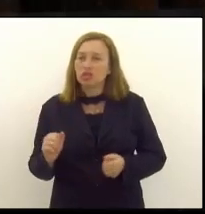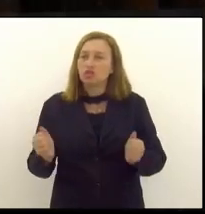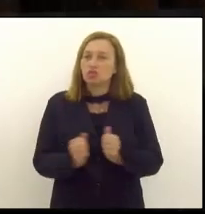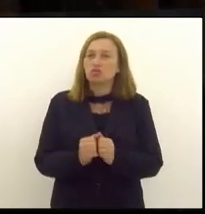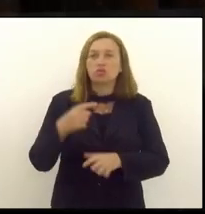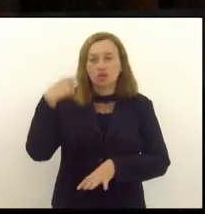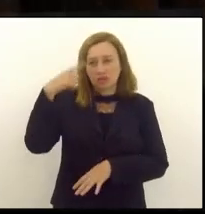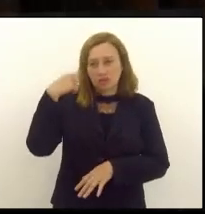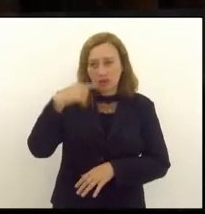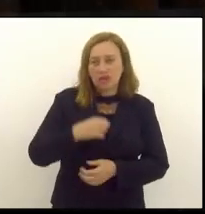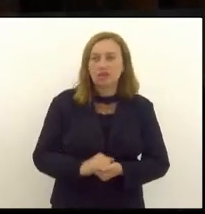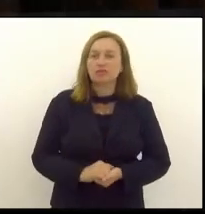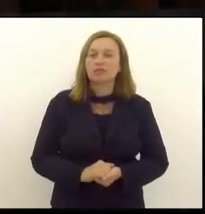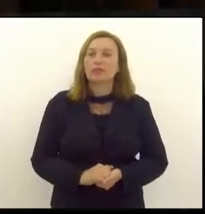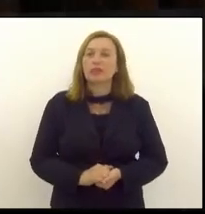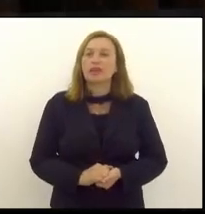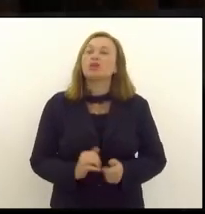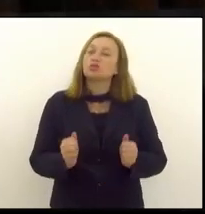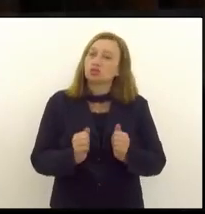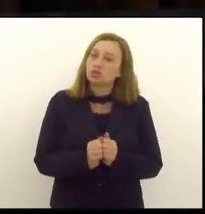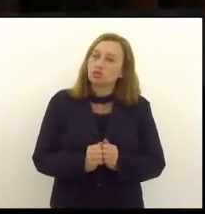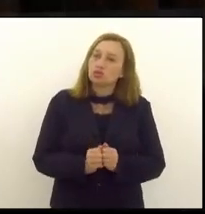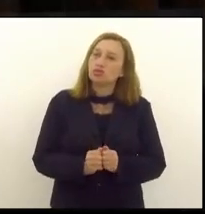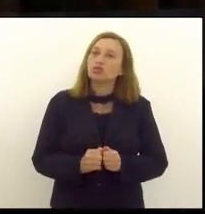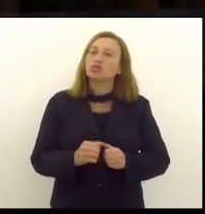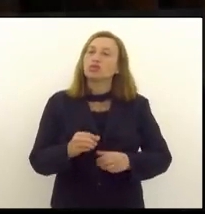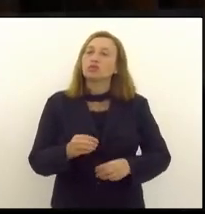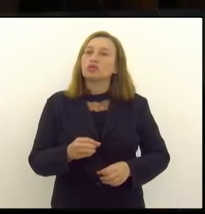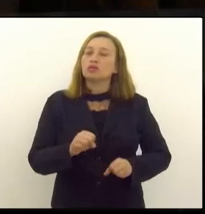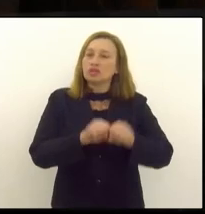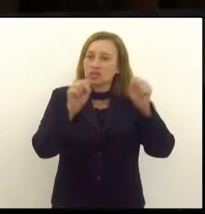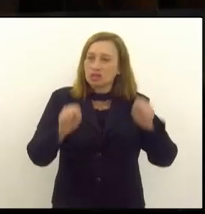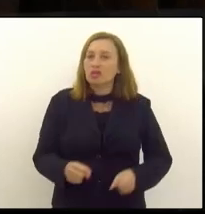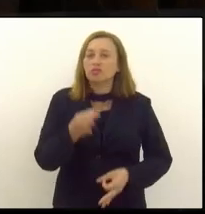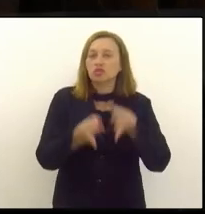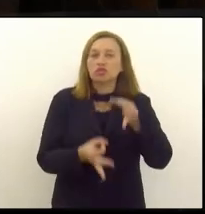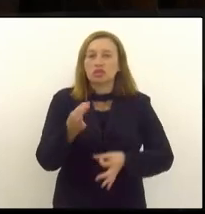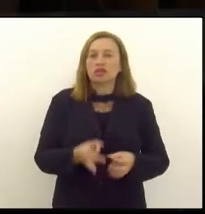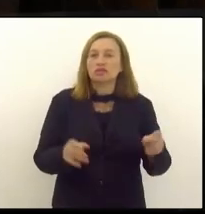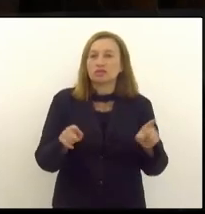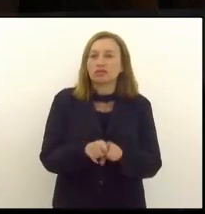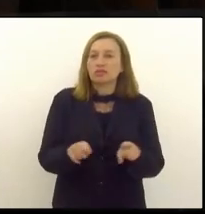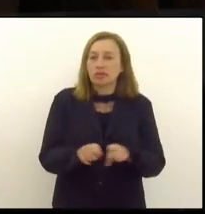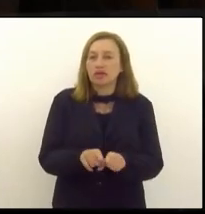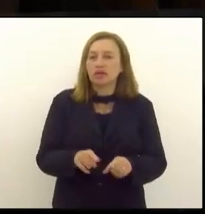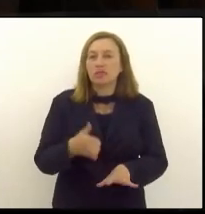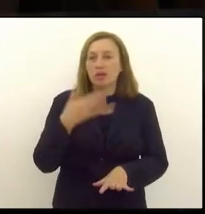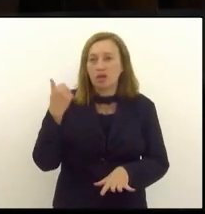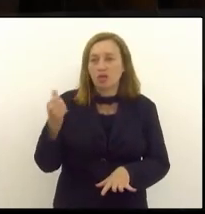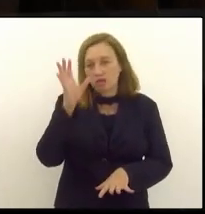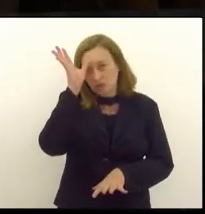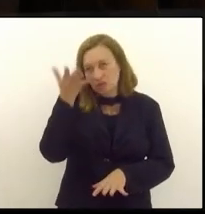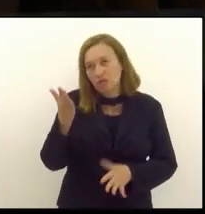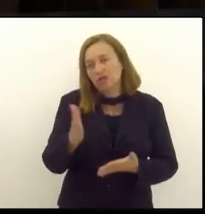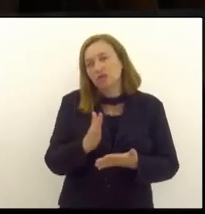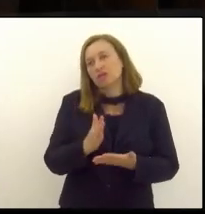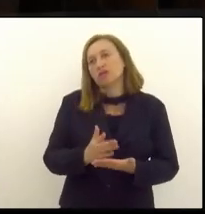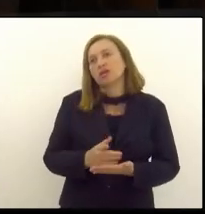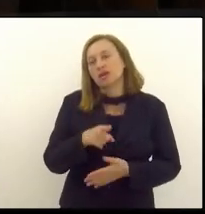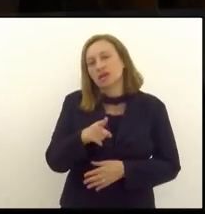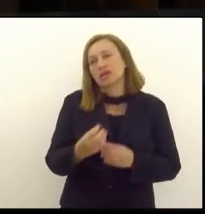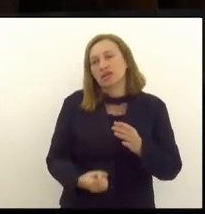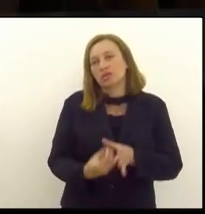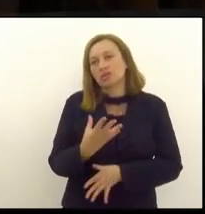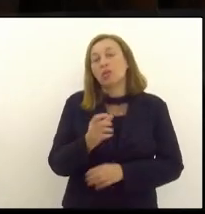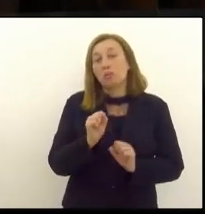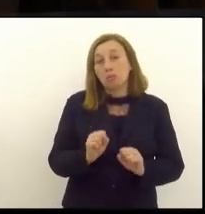advogados, advogadas, junto com o sistema judiciário também, porque a melhor solução muitas vezes é aquela construída. Você